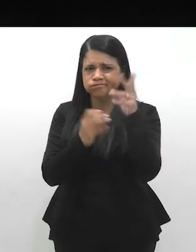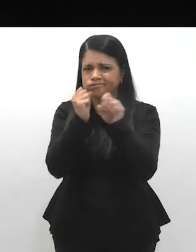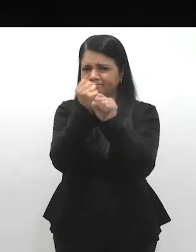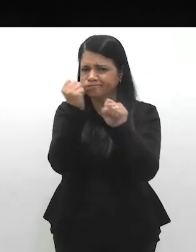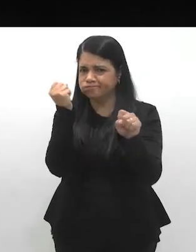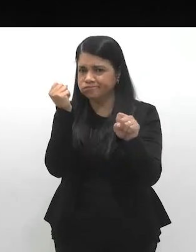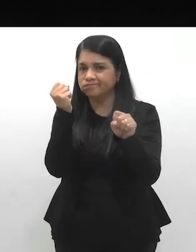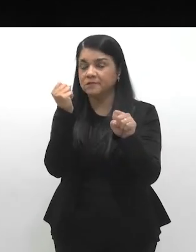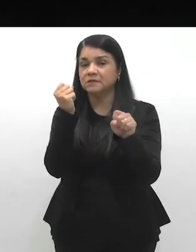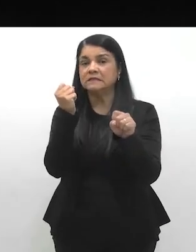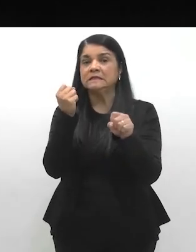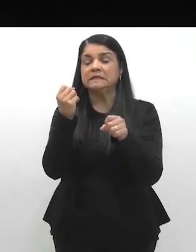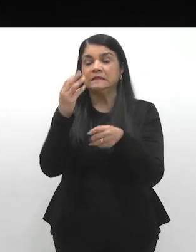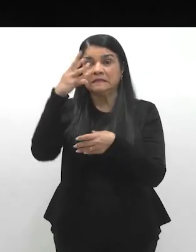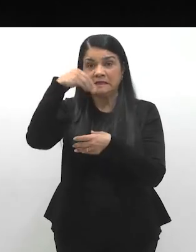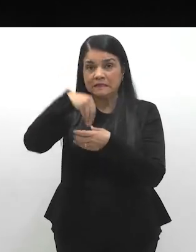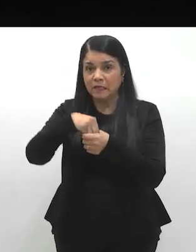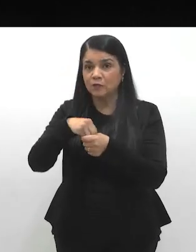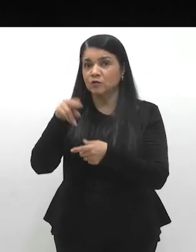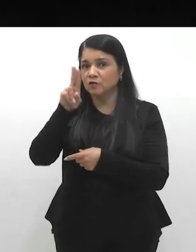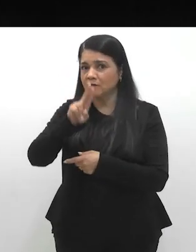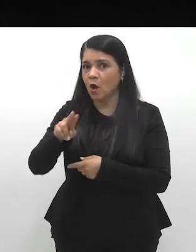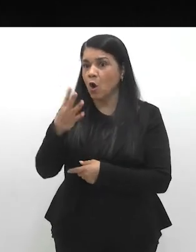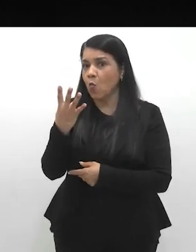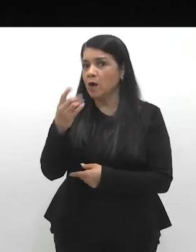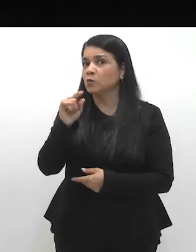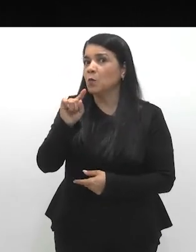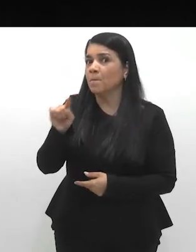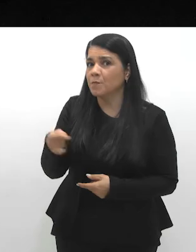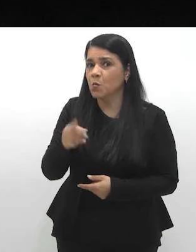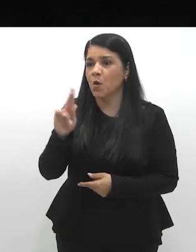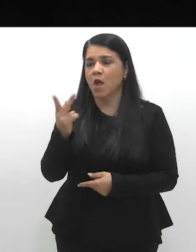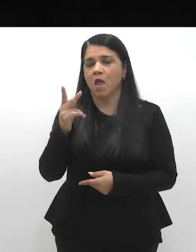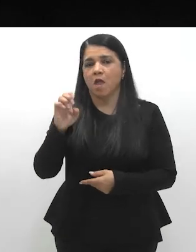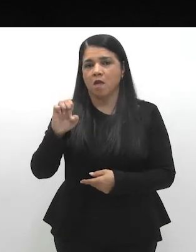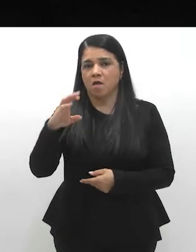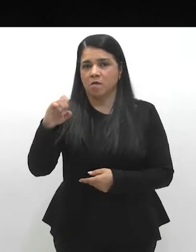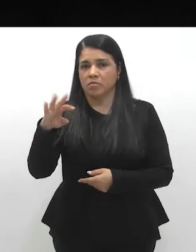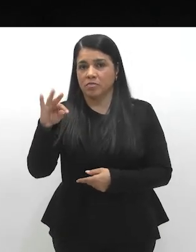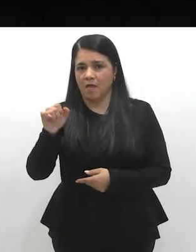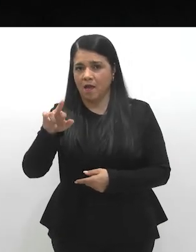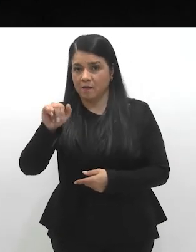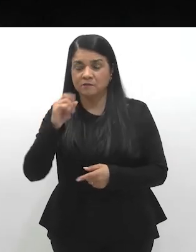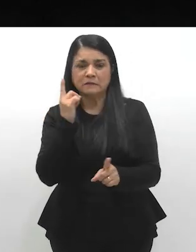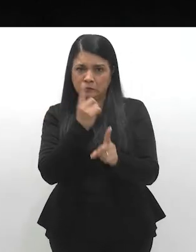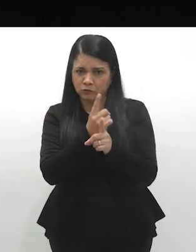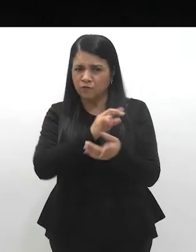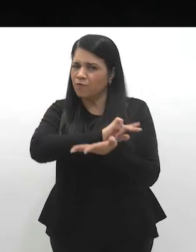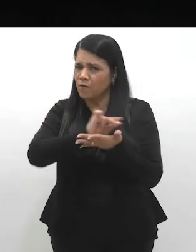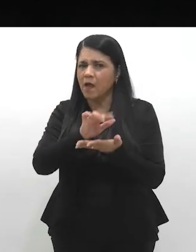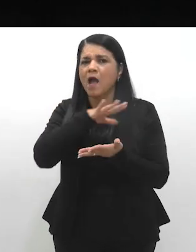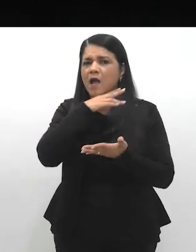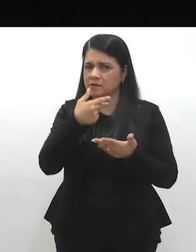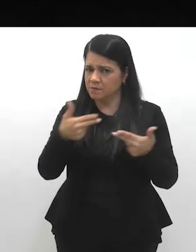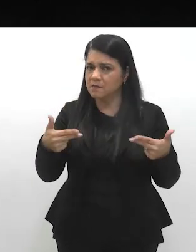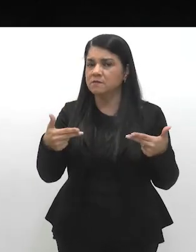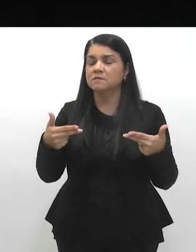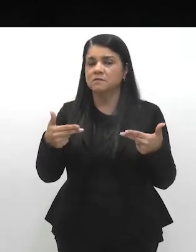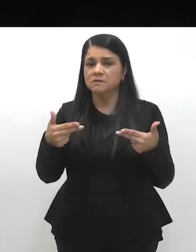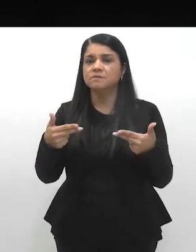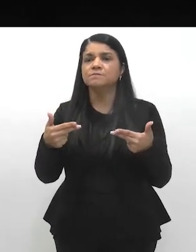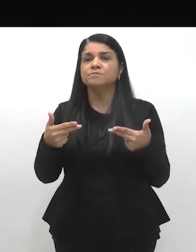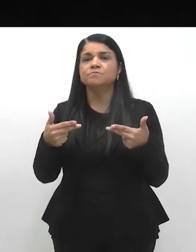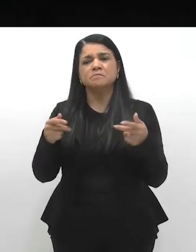da nossa universidade, como eu falei, nós somos 4.000 hectares, já encontramos diversos desses animais. Isso permite,